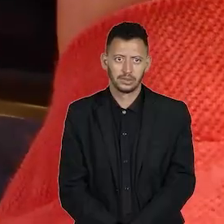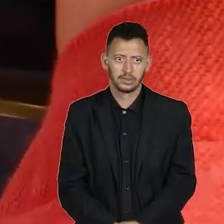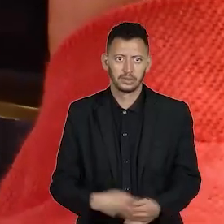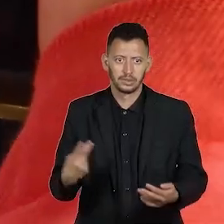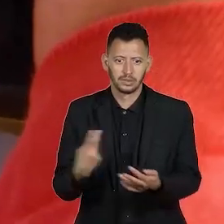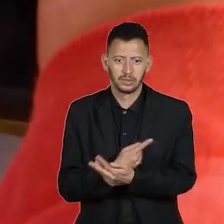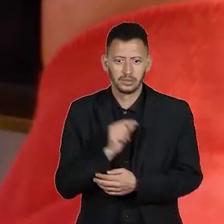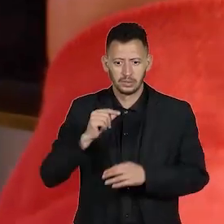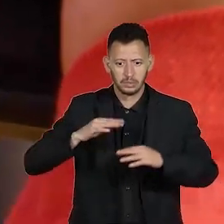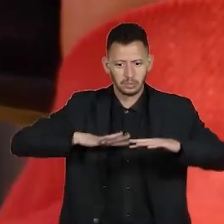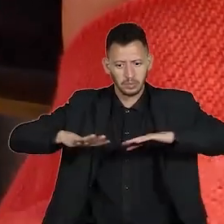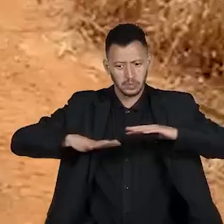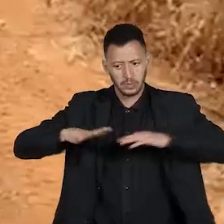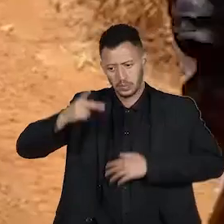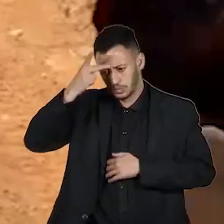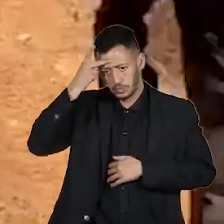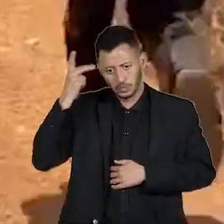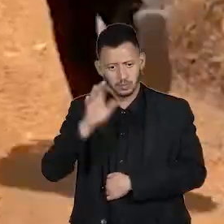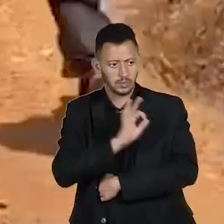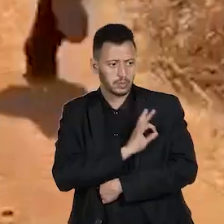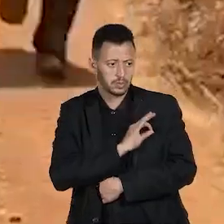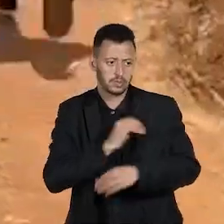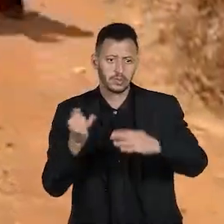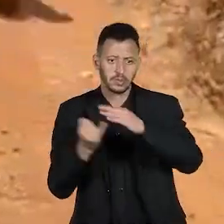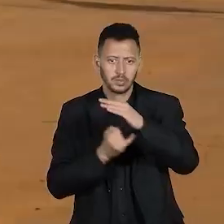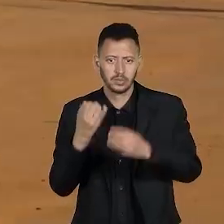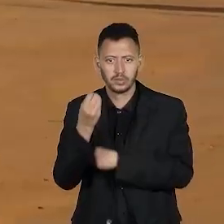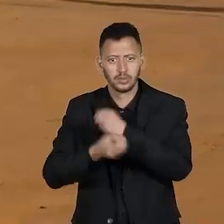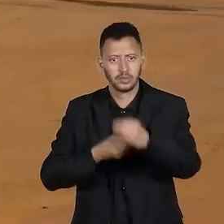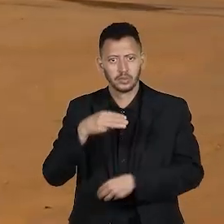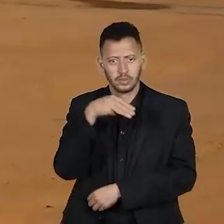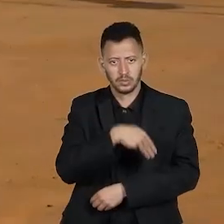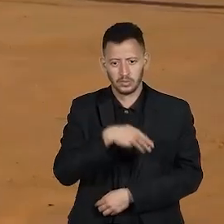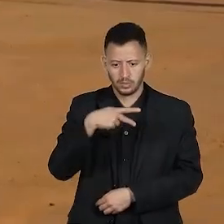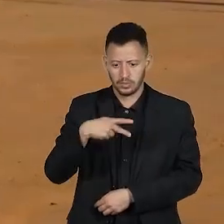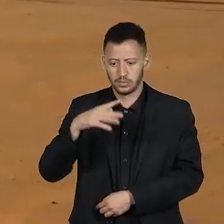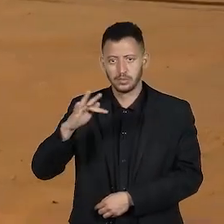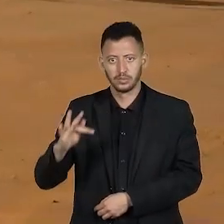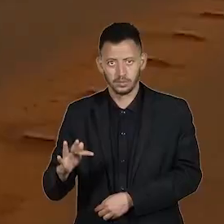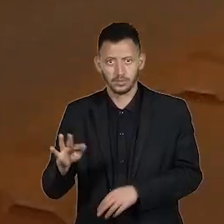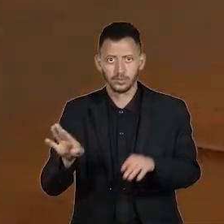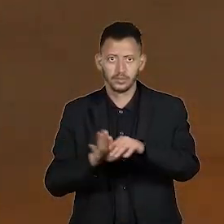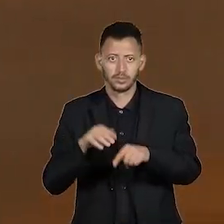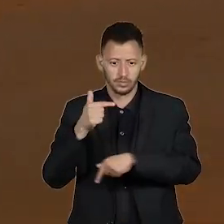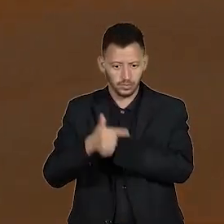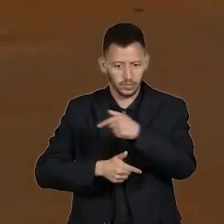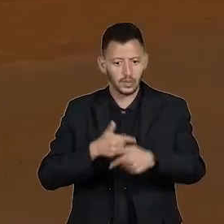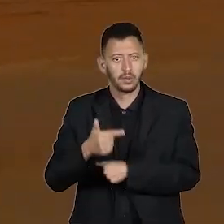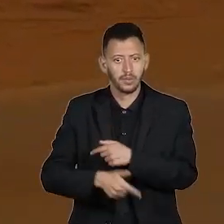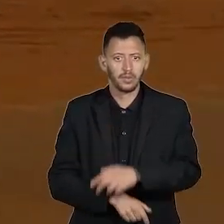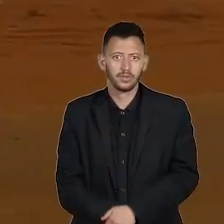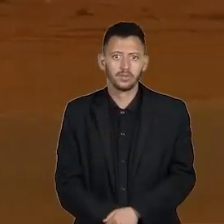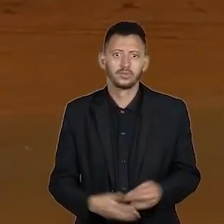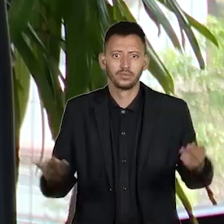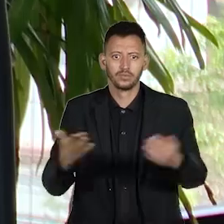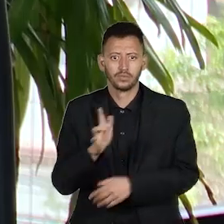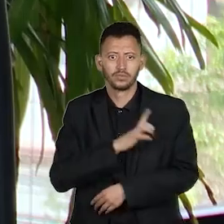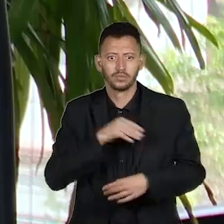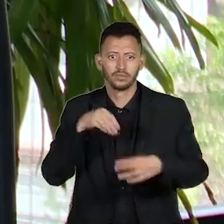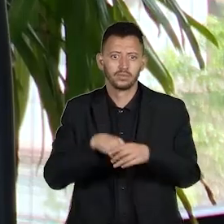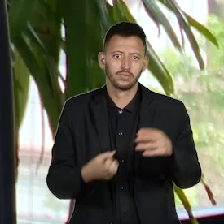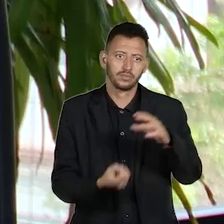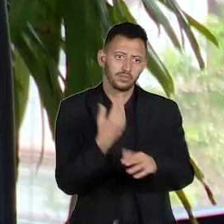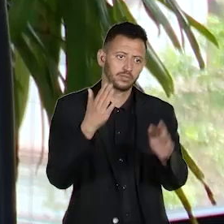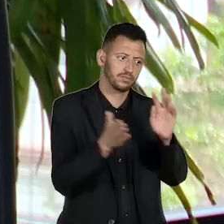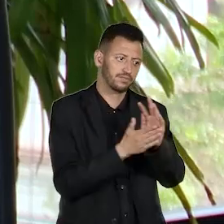A situação mobilizou autoridades e instituições como os Ministérios Públicos Federal e do Trabalho. O que